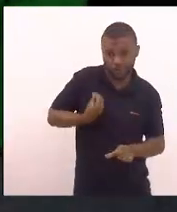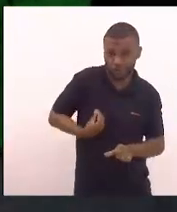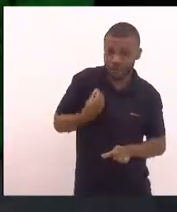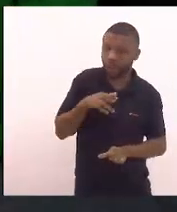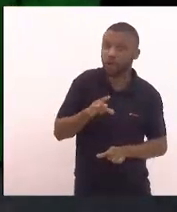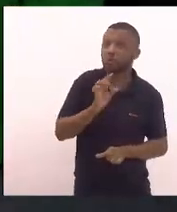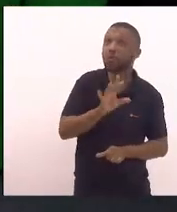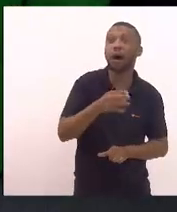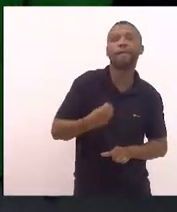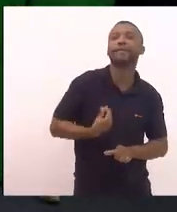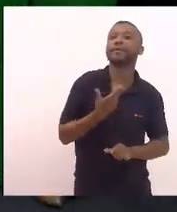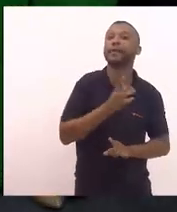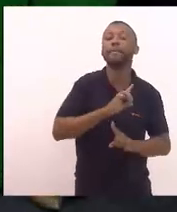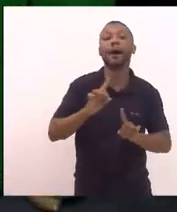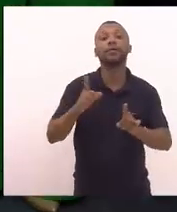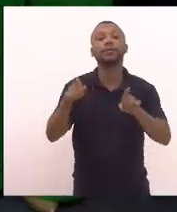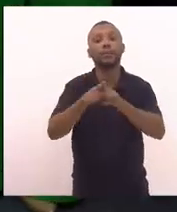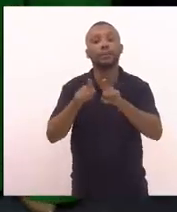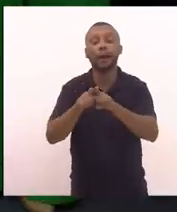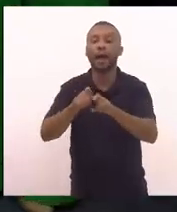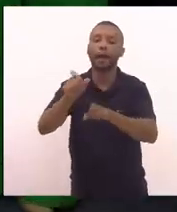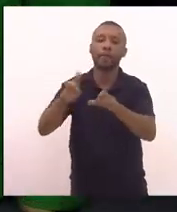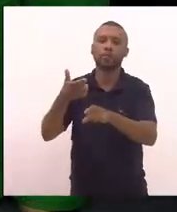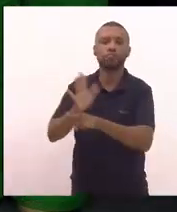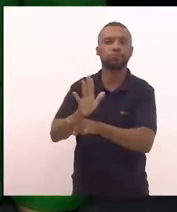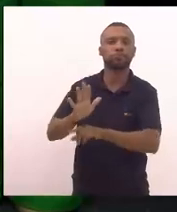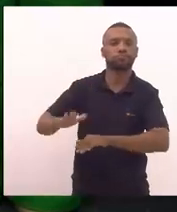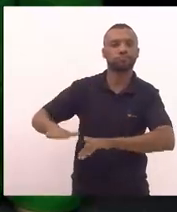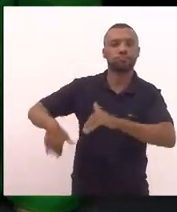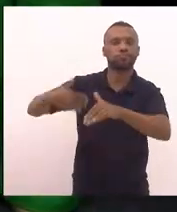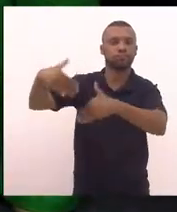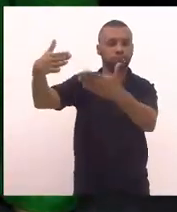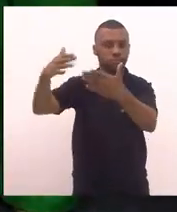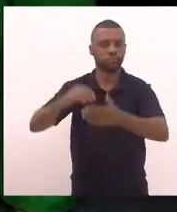como ao mesmo tempo as pessoas.